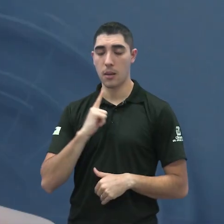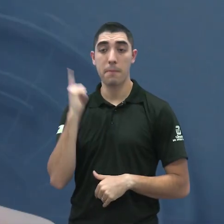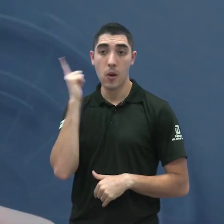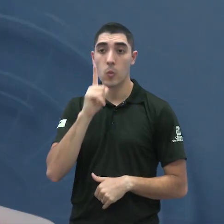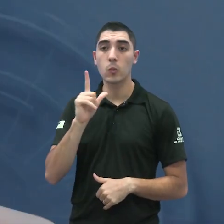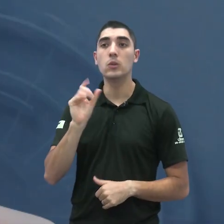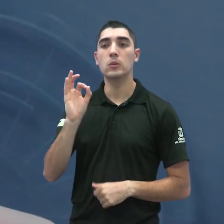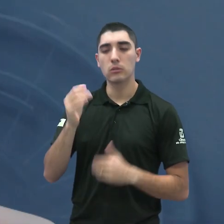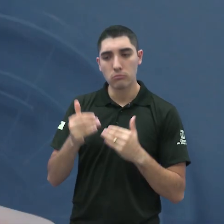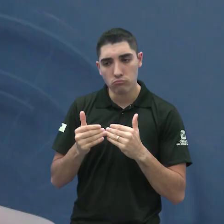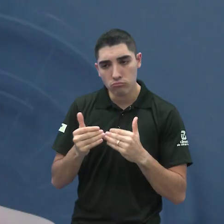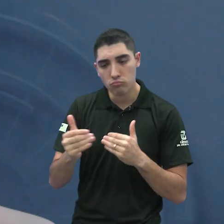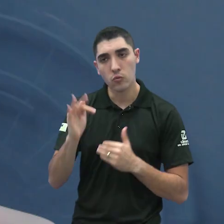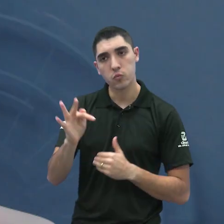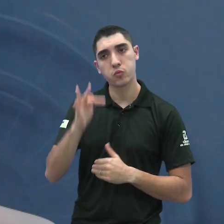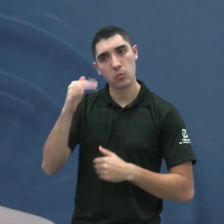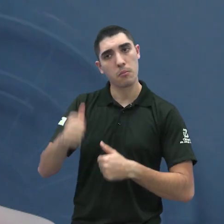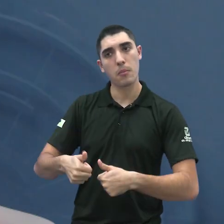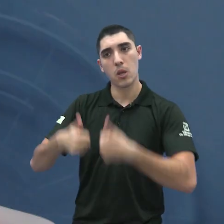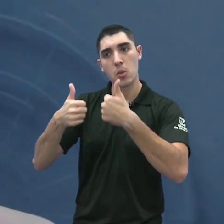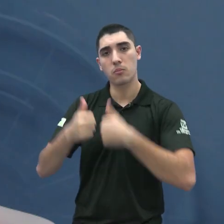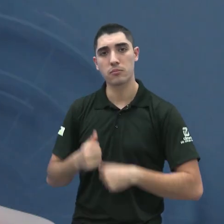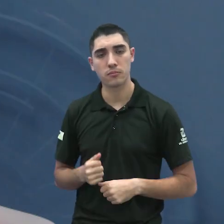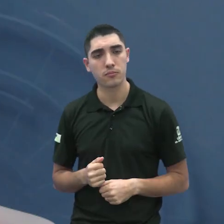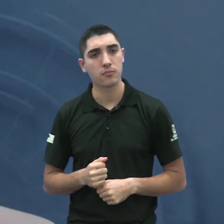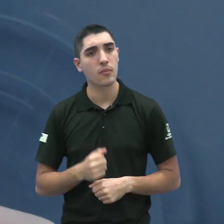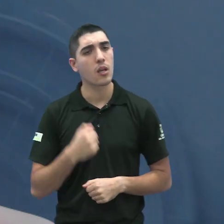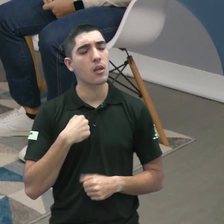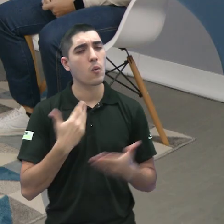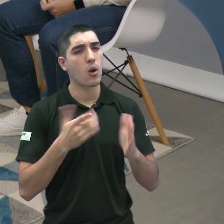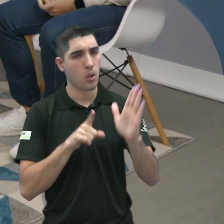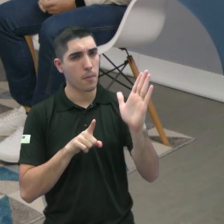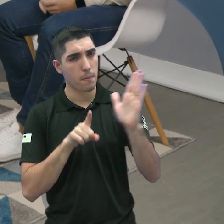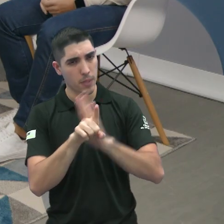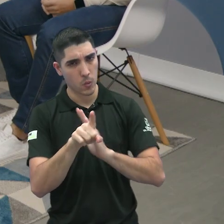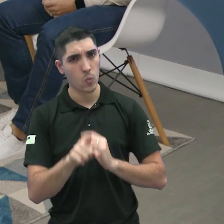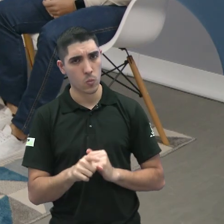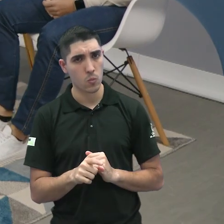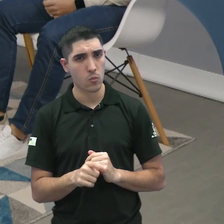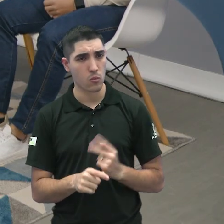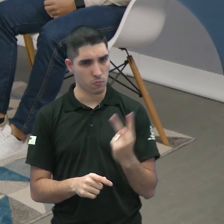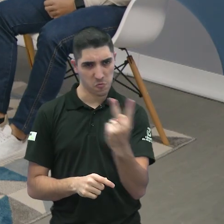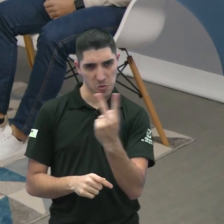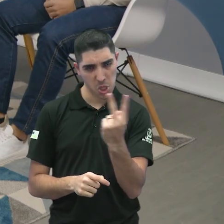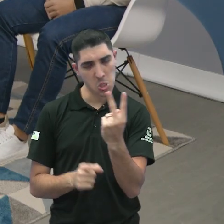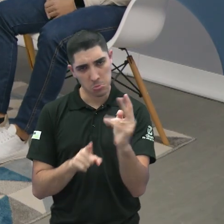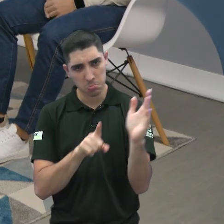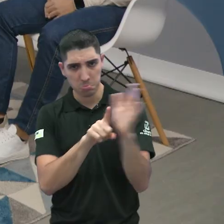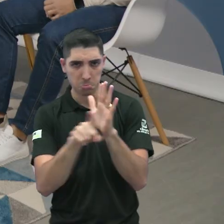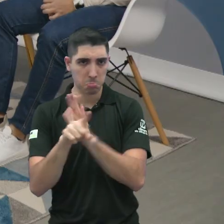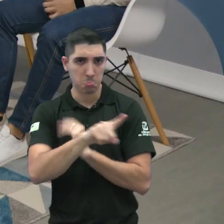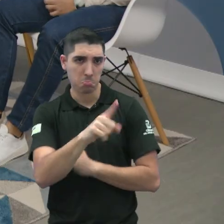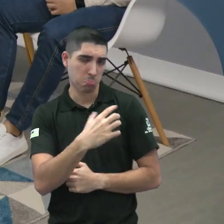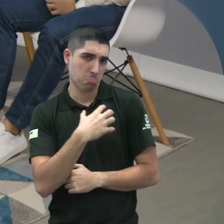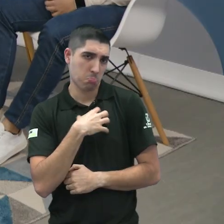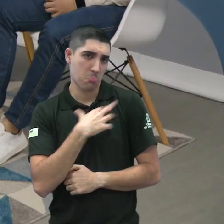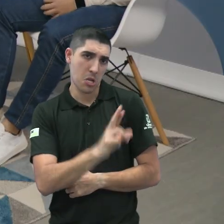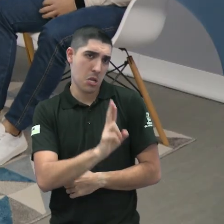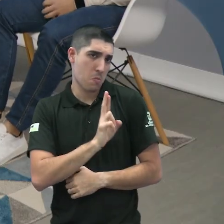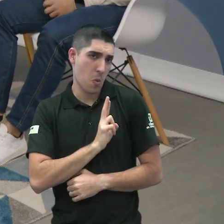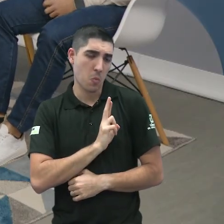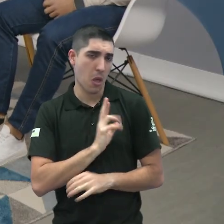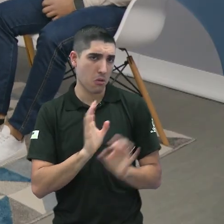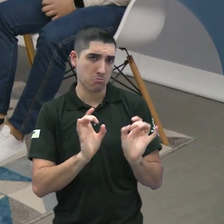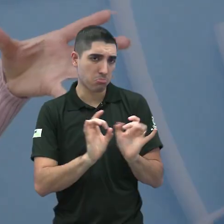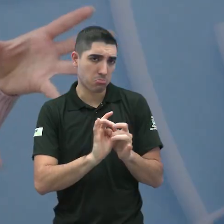gente consiga ver bons movimentos aí. Queria fazer uma pergunta agora, para os dois, né, se